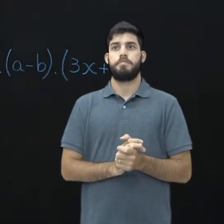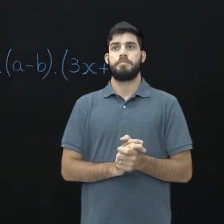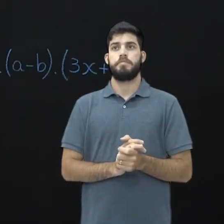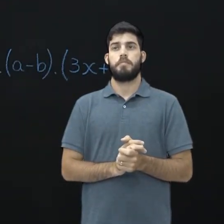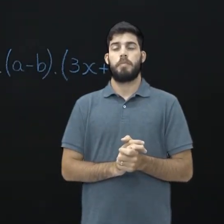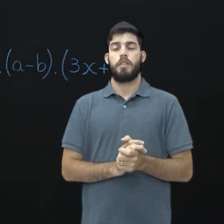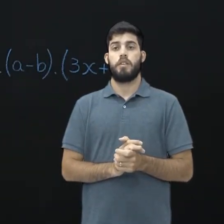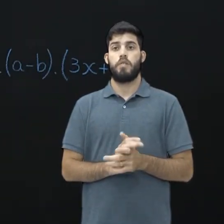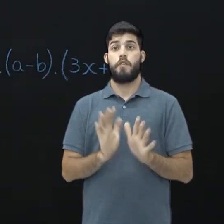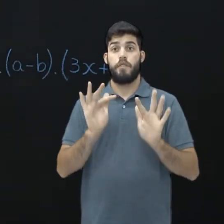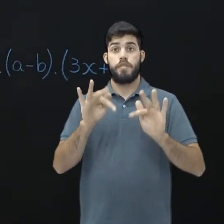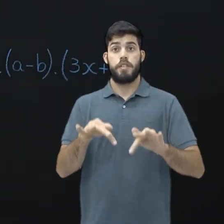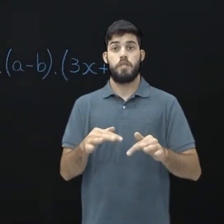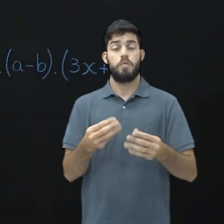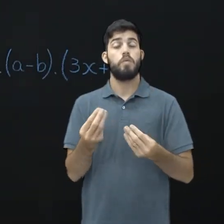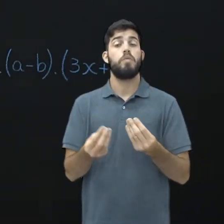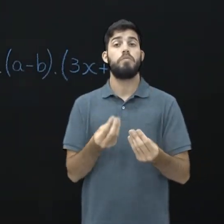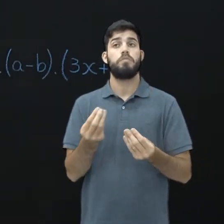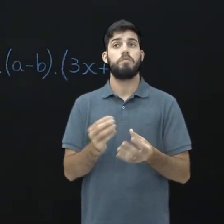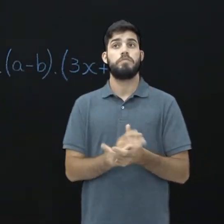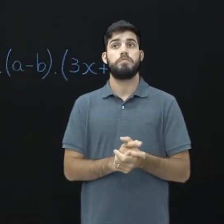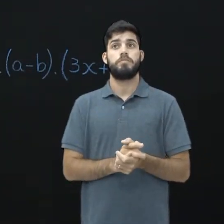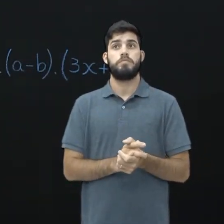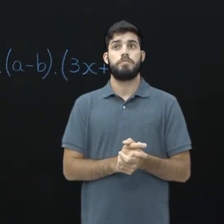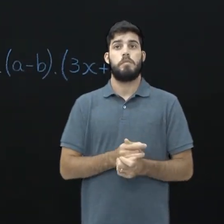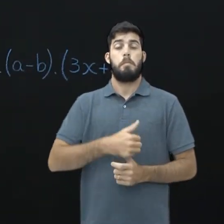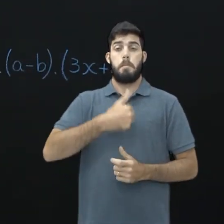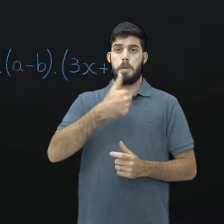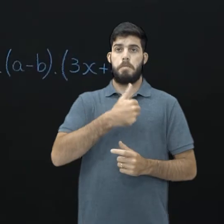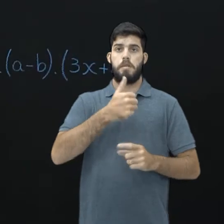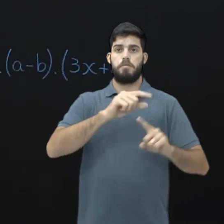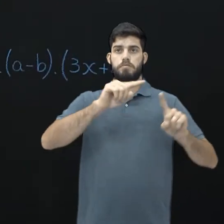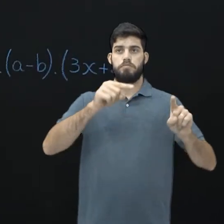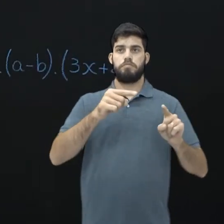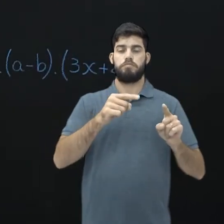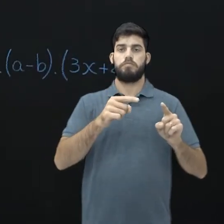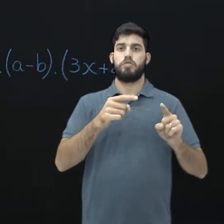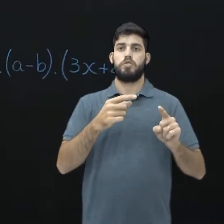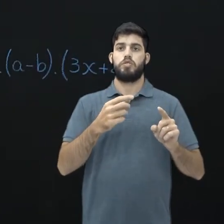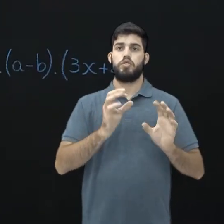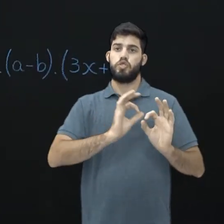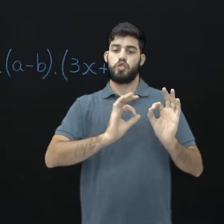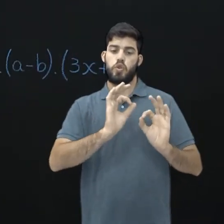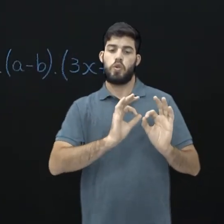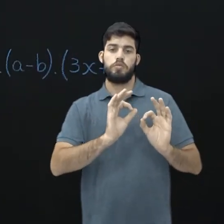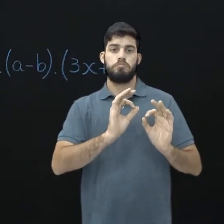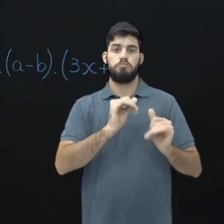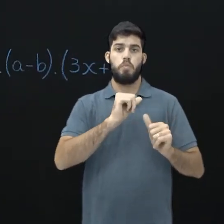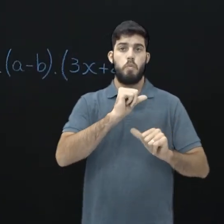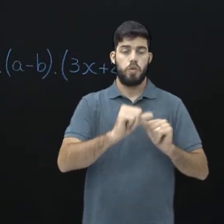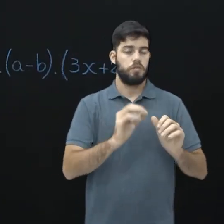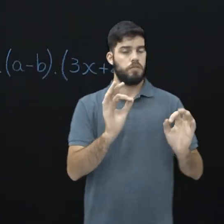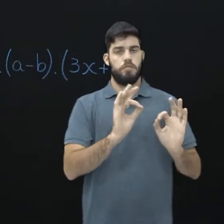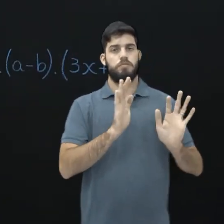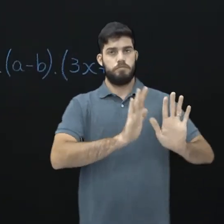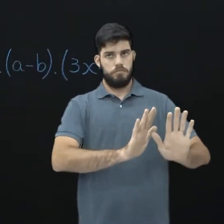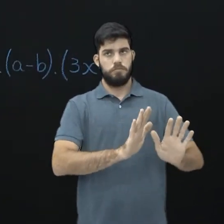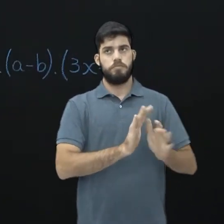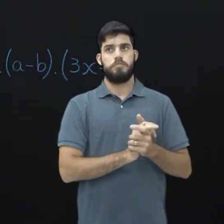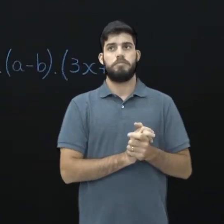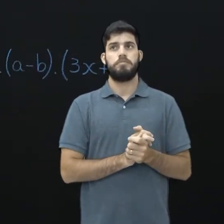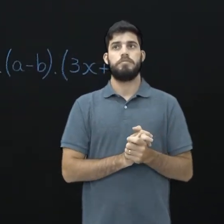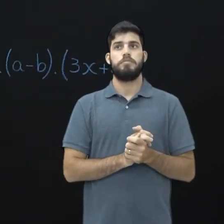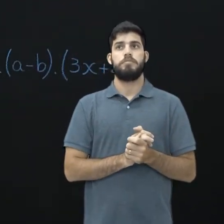fatoração final. O primeiro parênteses, que a gente não mexeu com ele, tá? Então eu vou ter x ao quadrado mais y ao